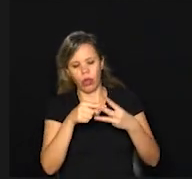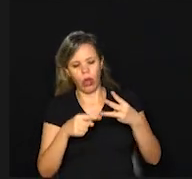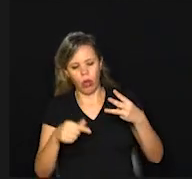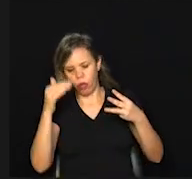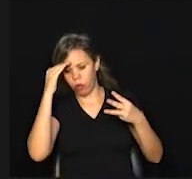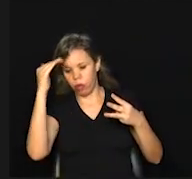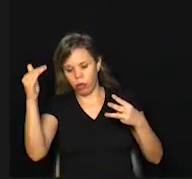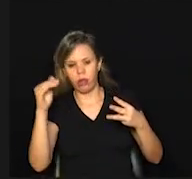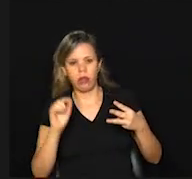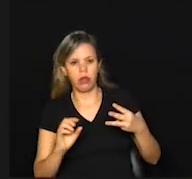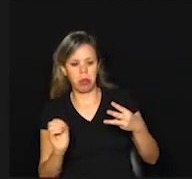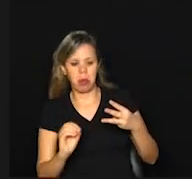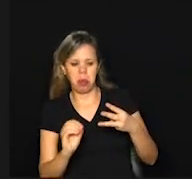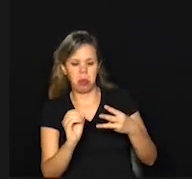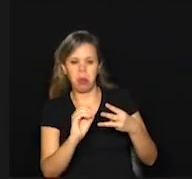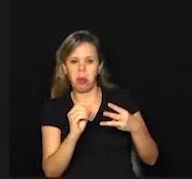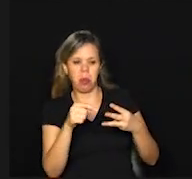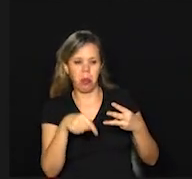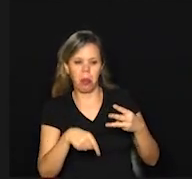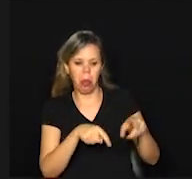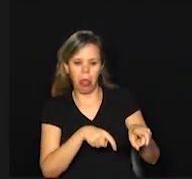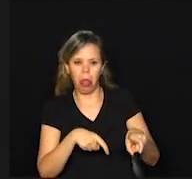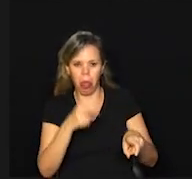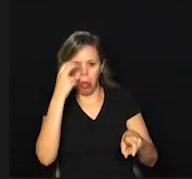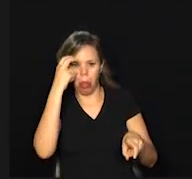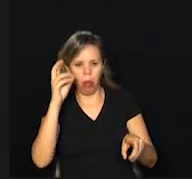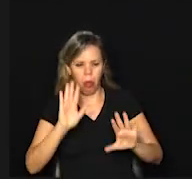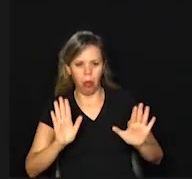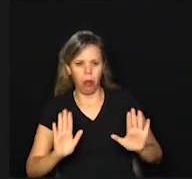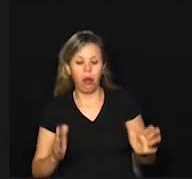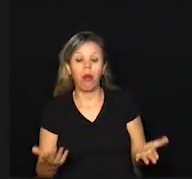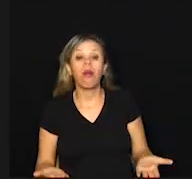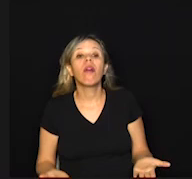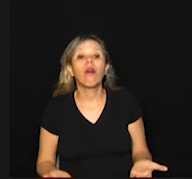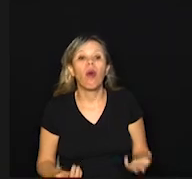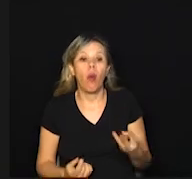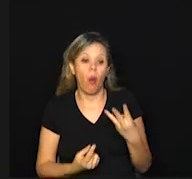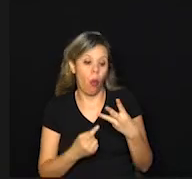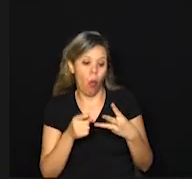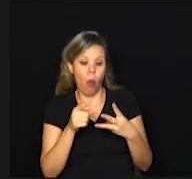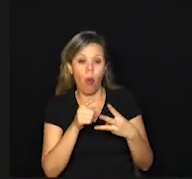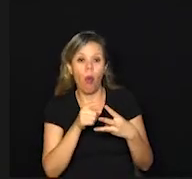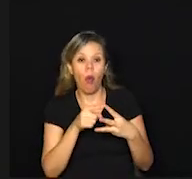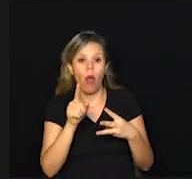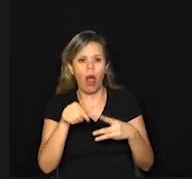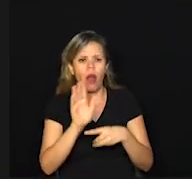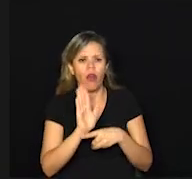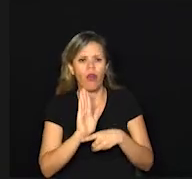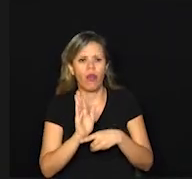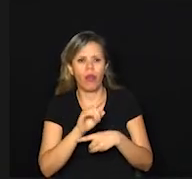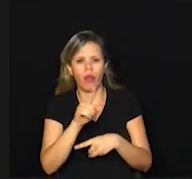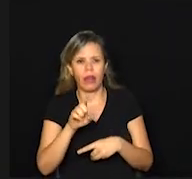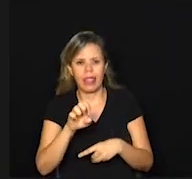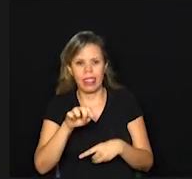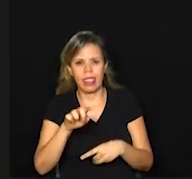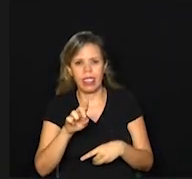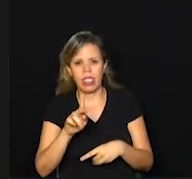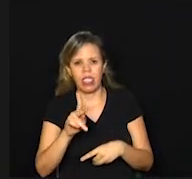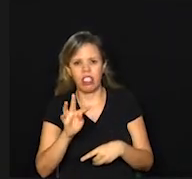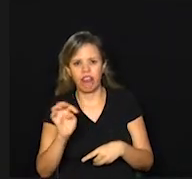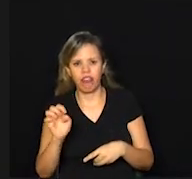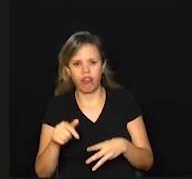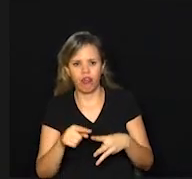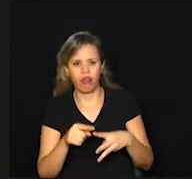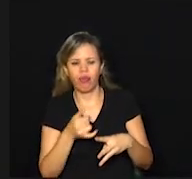havia cumprido nenhum que você ver com a nossa cultura aliás um que era um vídeo do Zé Keti né E